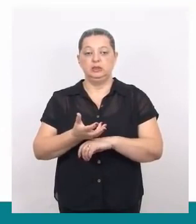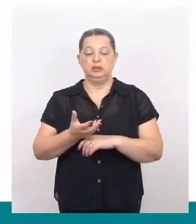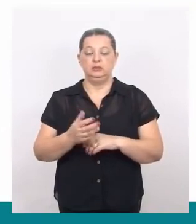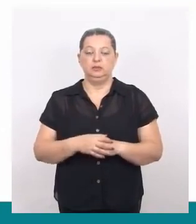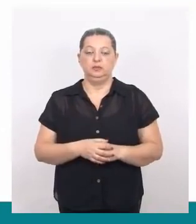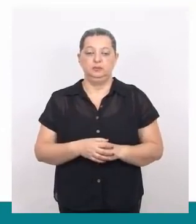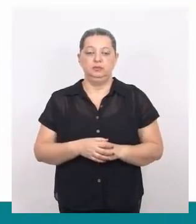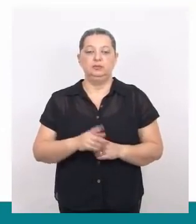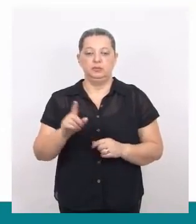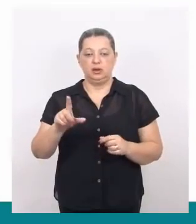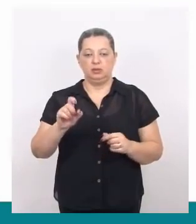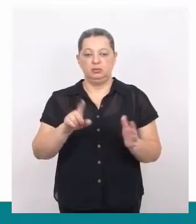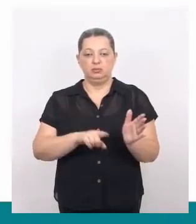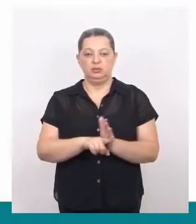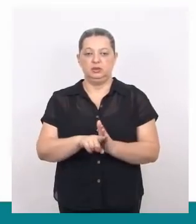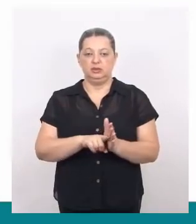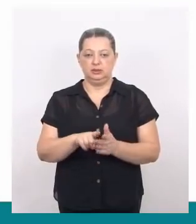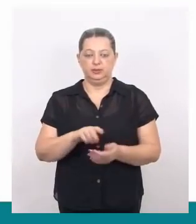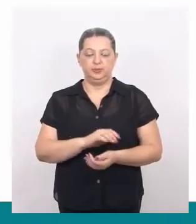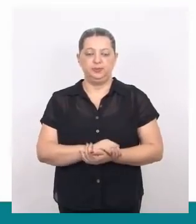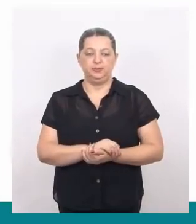clicar em pesquisar. Pode passar.